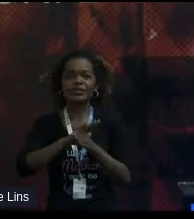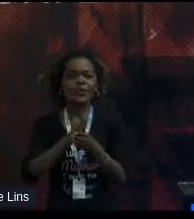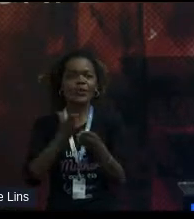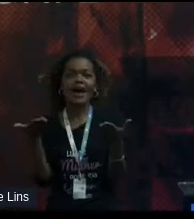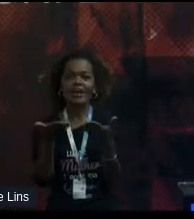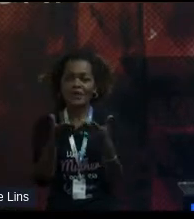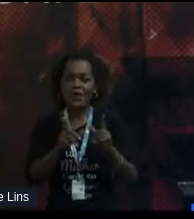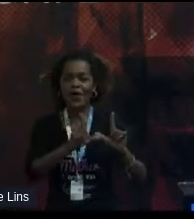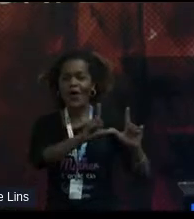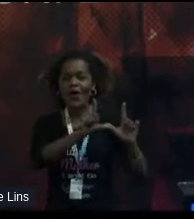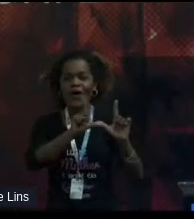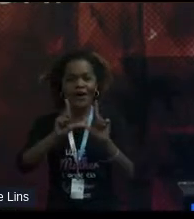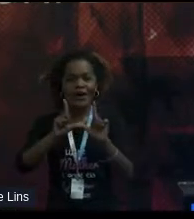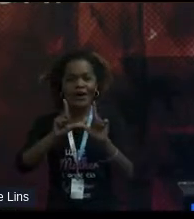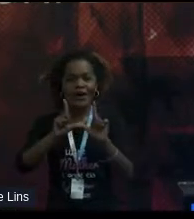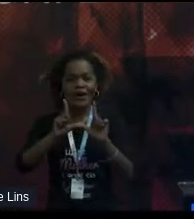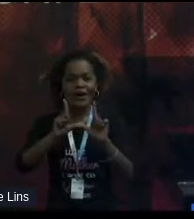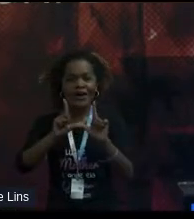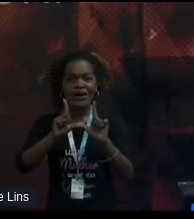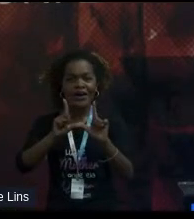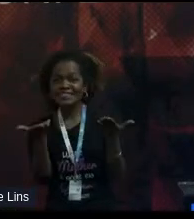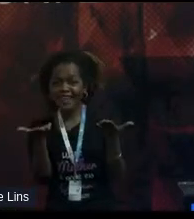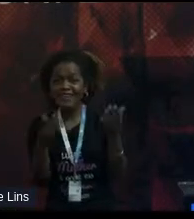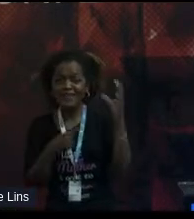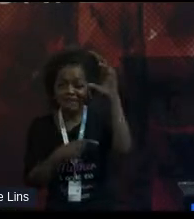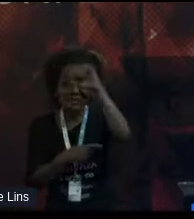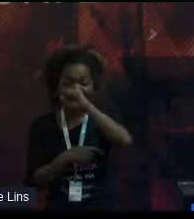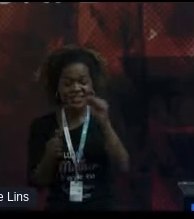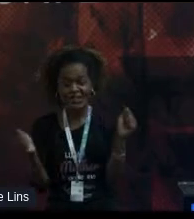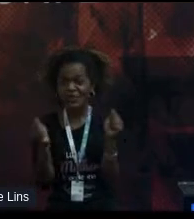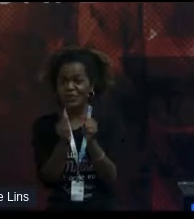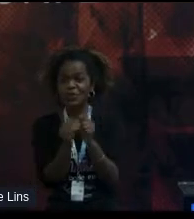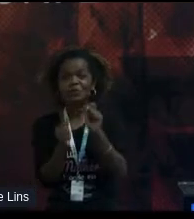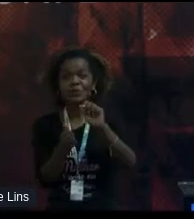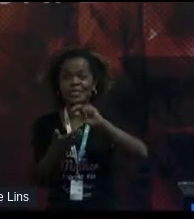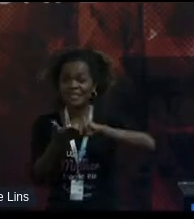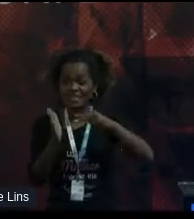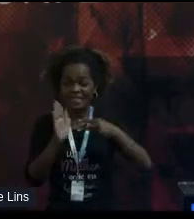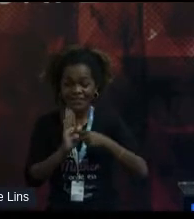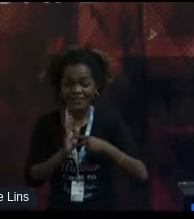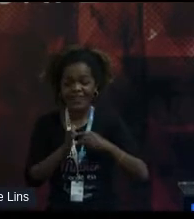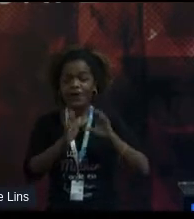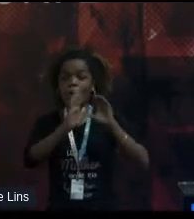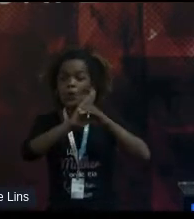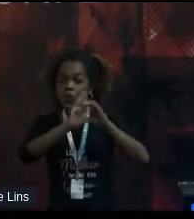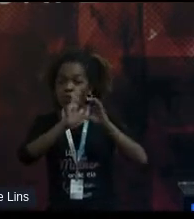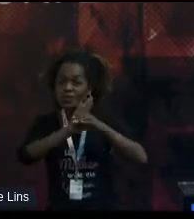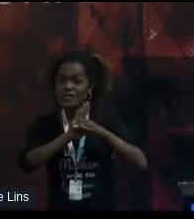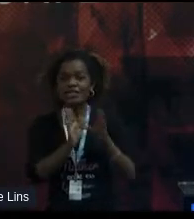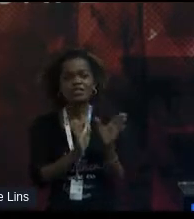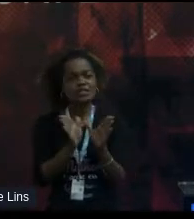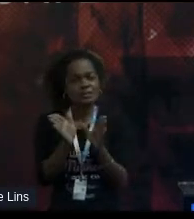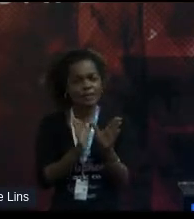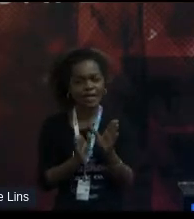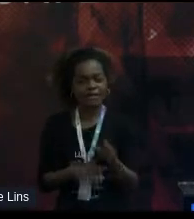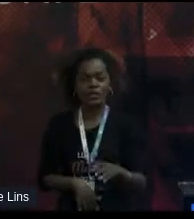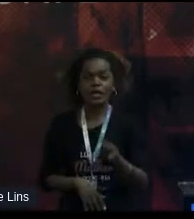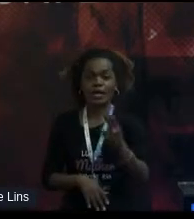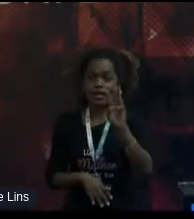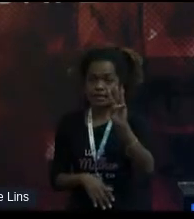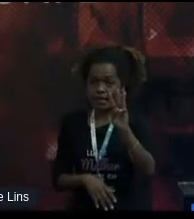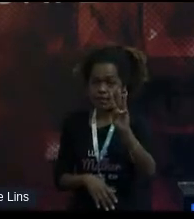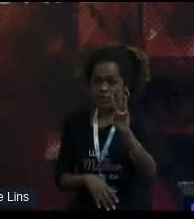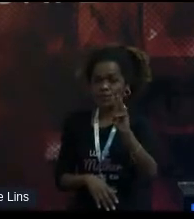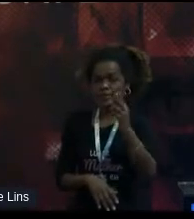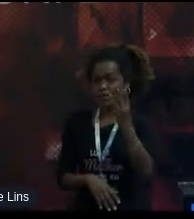TDC, entrou agora, cara, vamos aprender o que é, então, o conceito de acessibilidade. Segundo a W3C, uma definição de acessibilidade